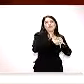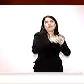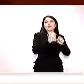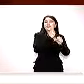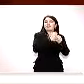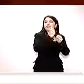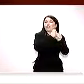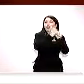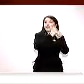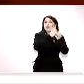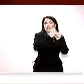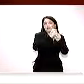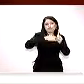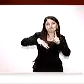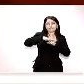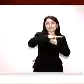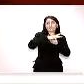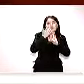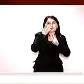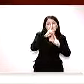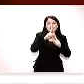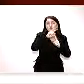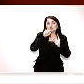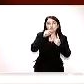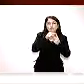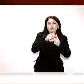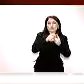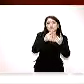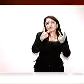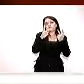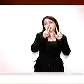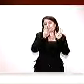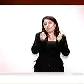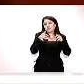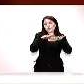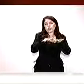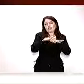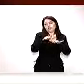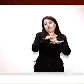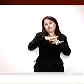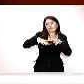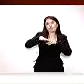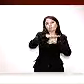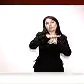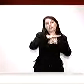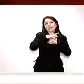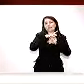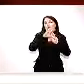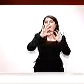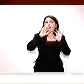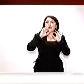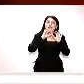sociais objetivando promover o bem-estar e a inclusão social individual ou da